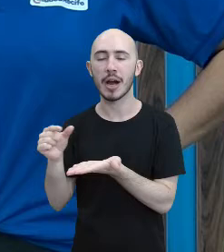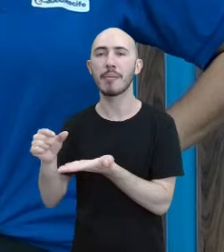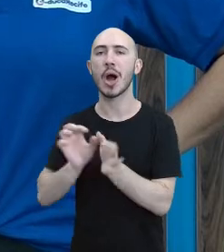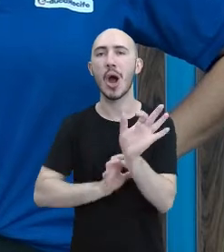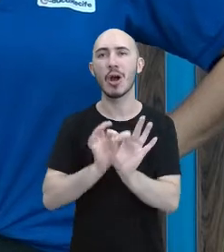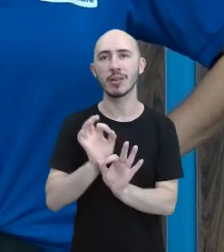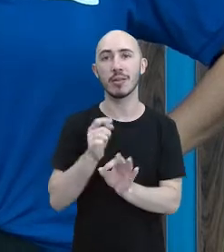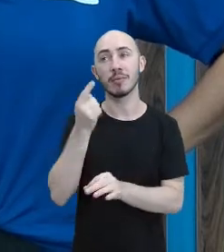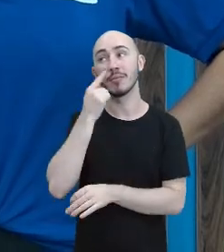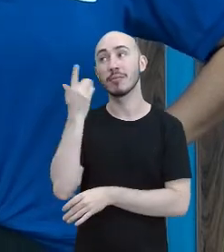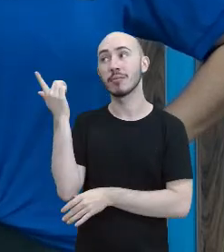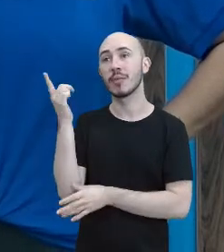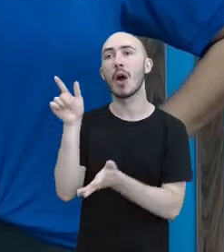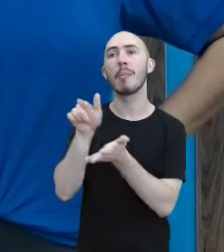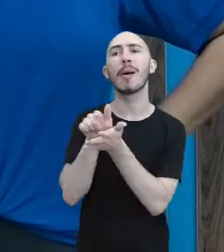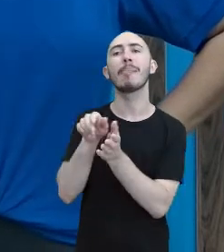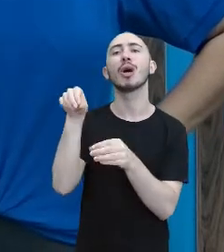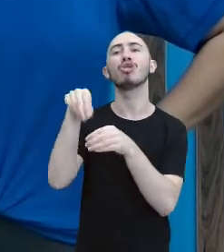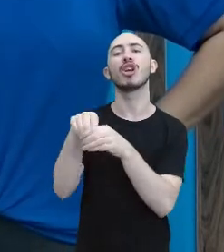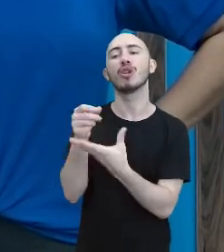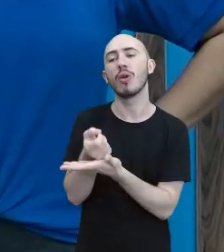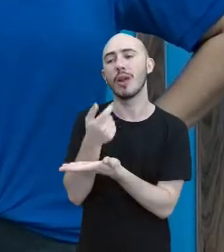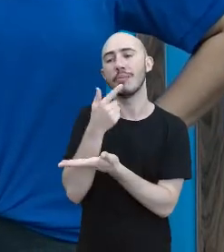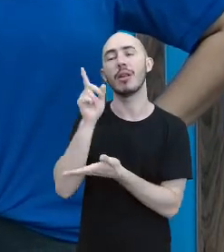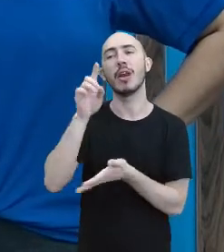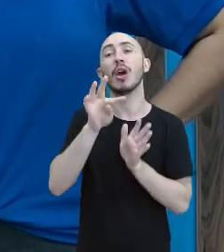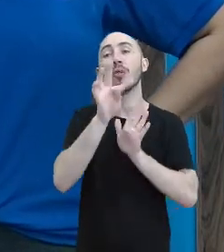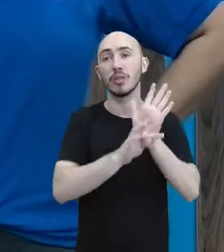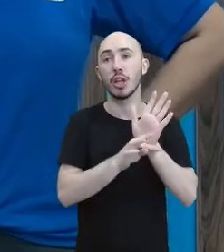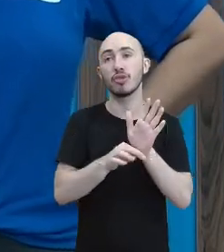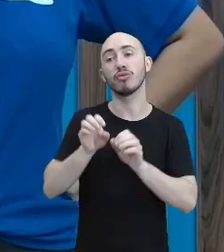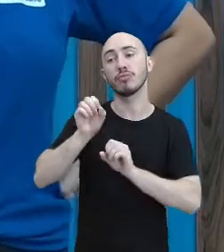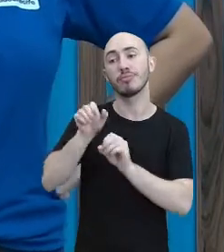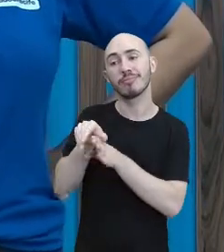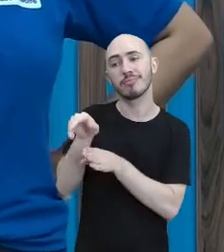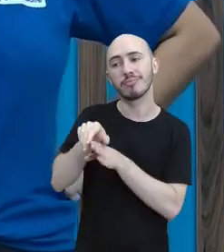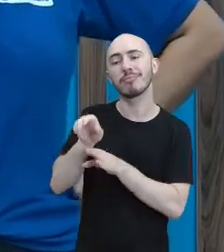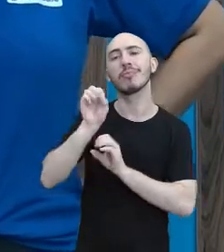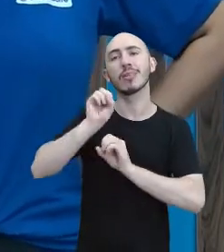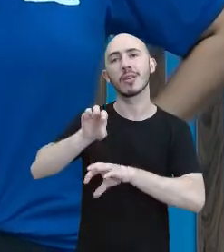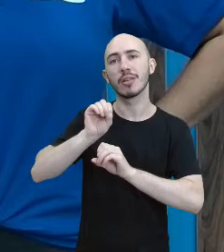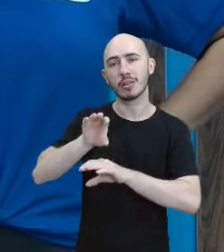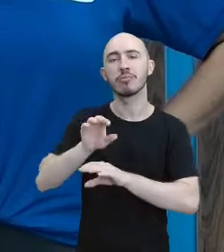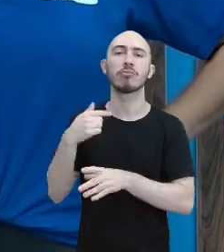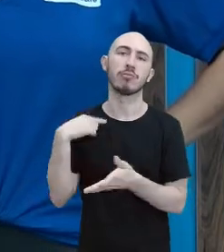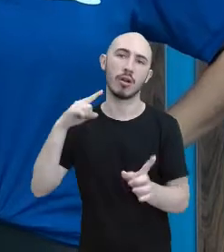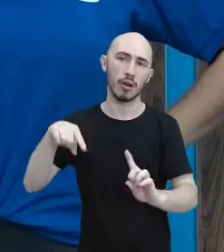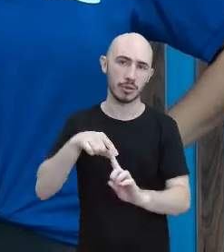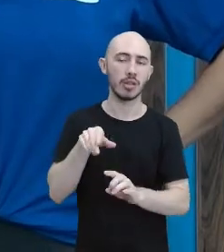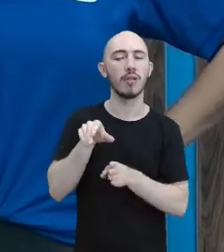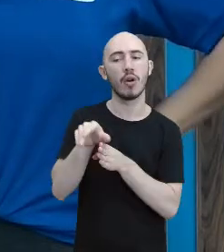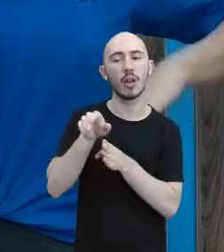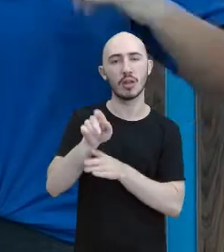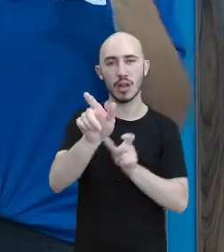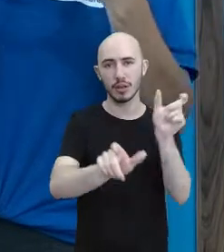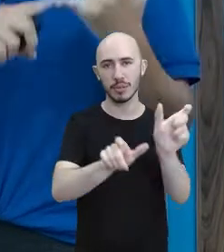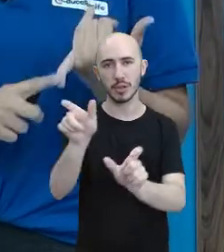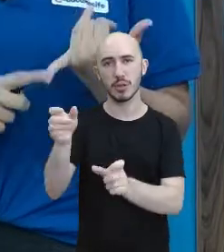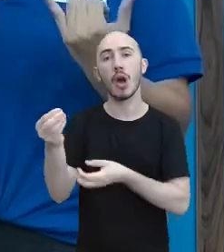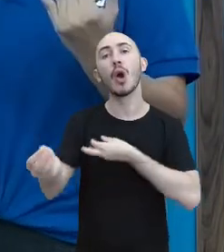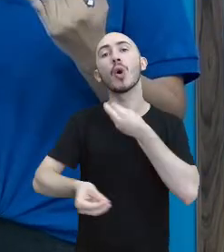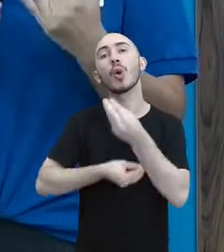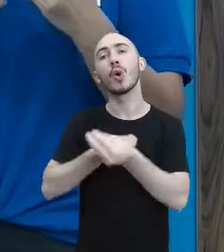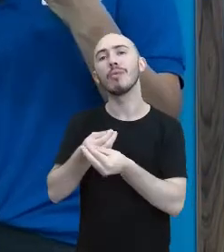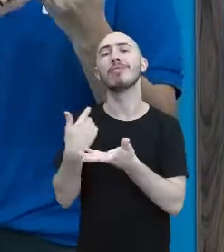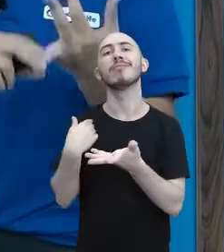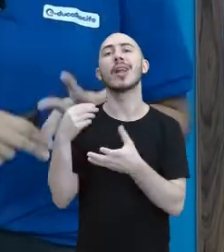remédio, que é o quê? Um texto instrucional cuja finalidade é orientar as pessoas sobre a